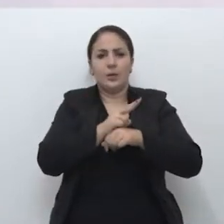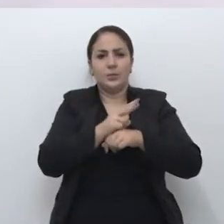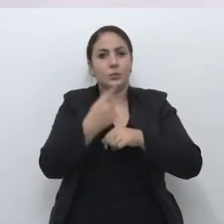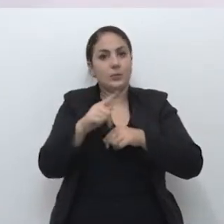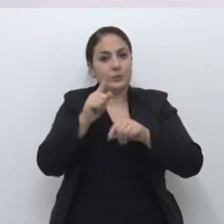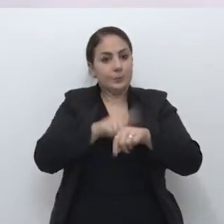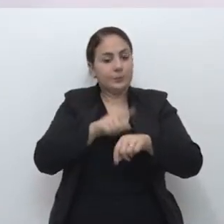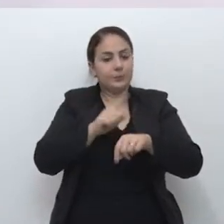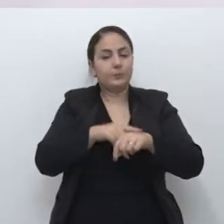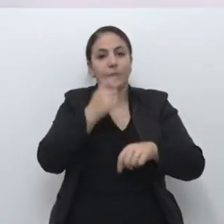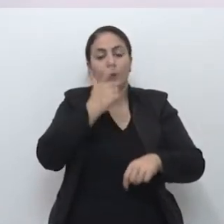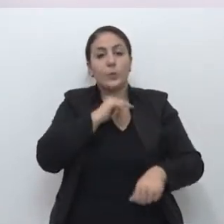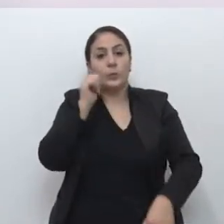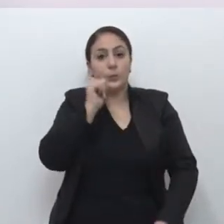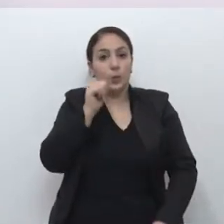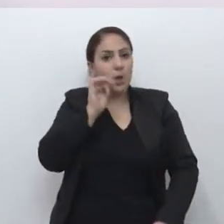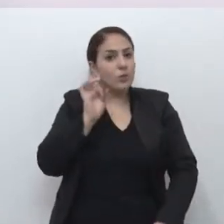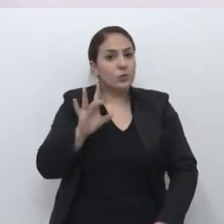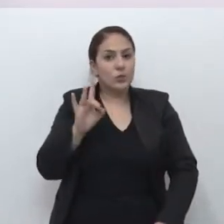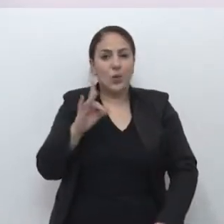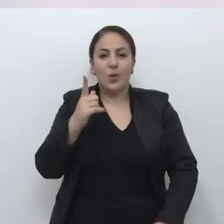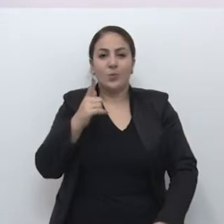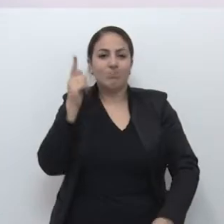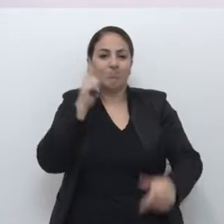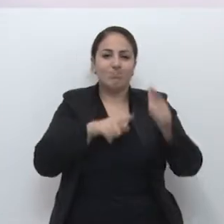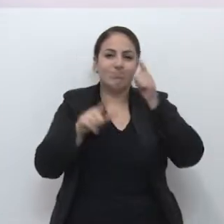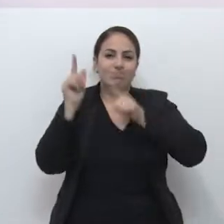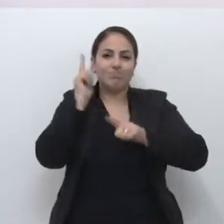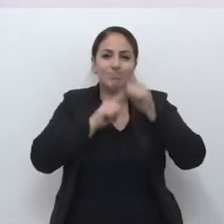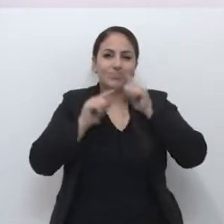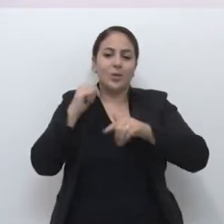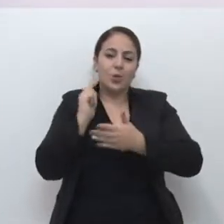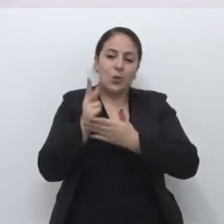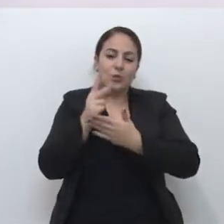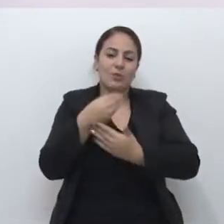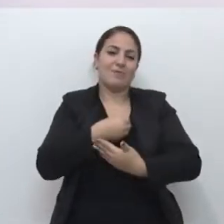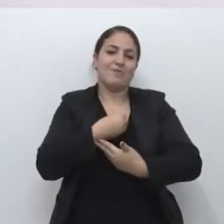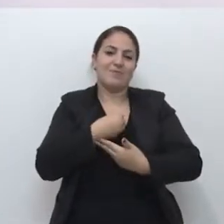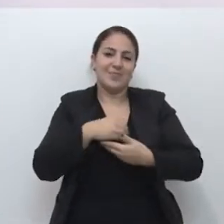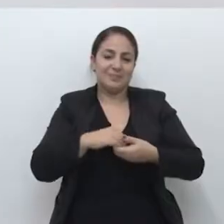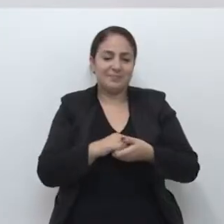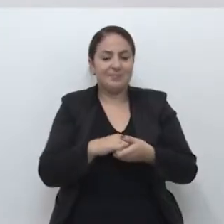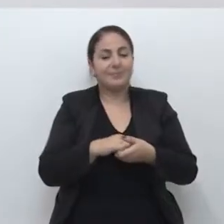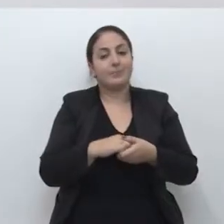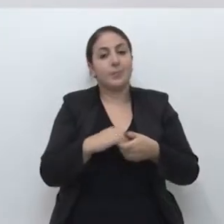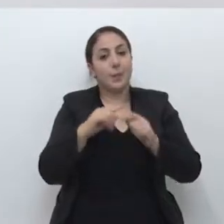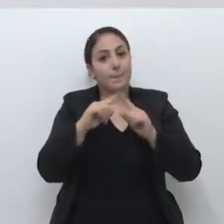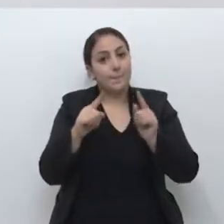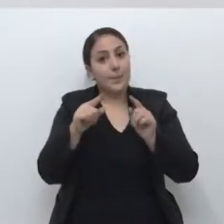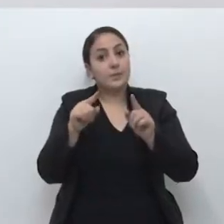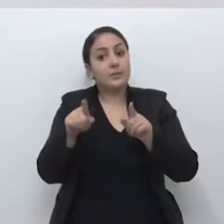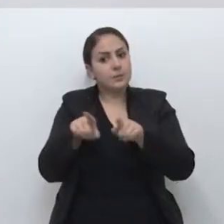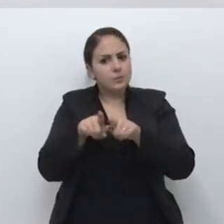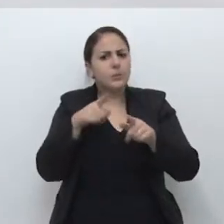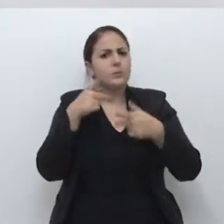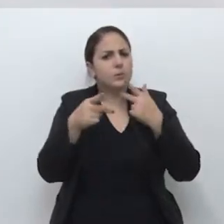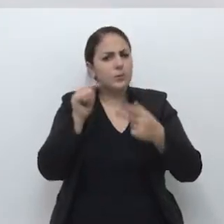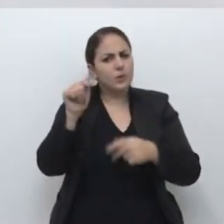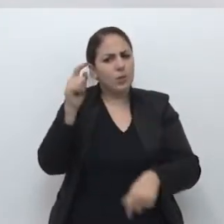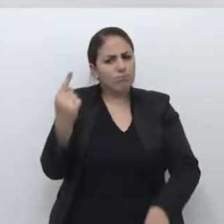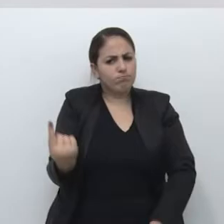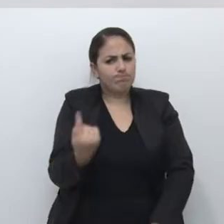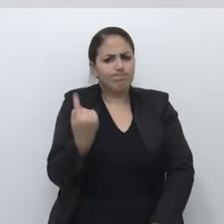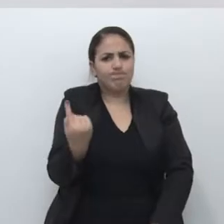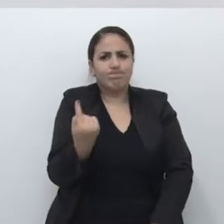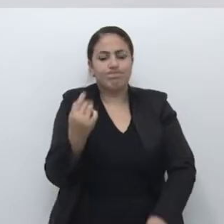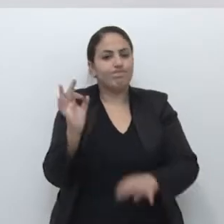com essa situação, as mulheres só tendem a ganhar com isso e tendem a continuar vivas, né? Mas ela também destaca que